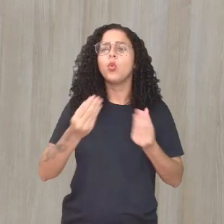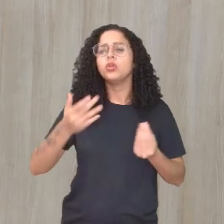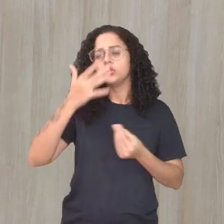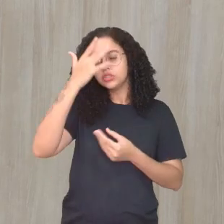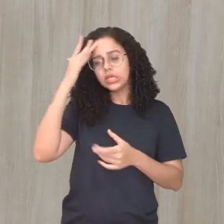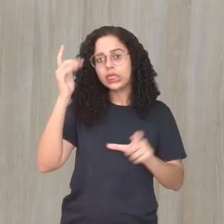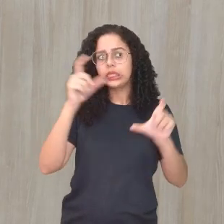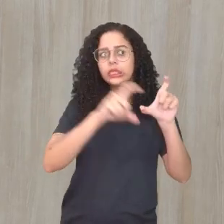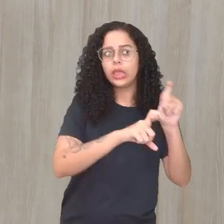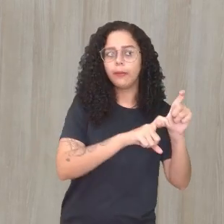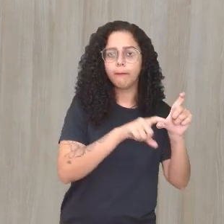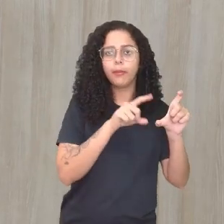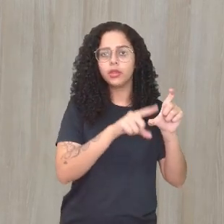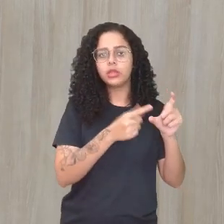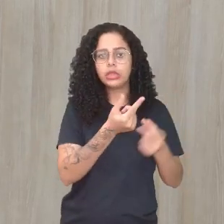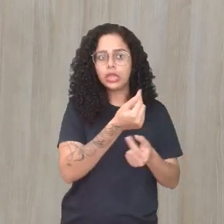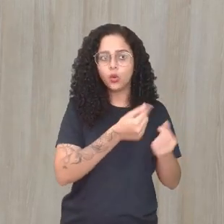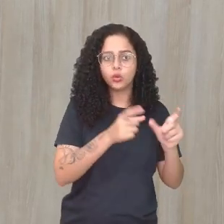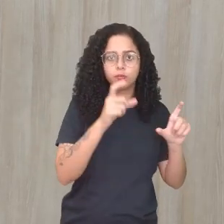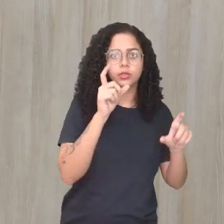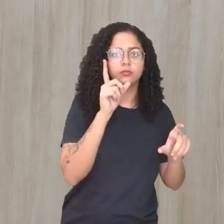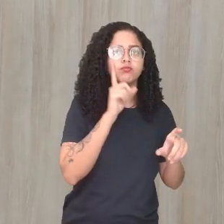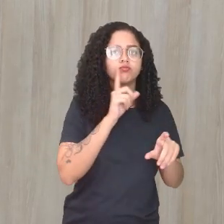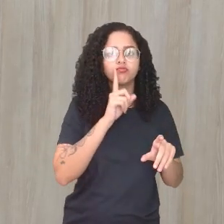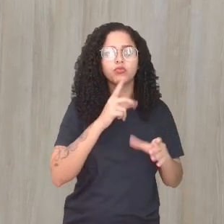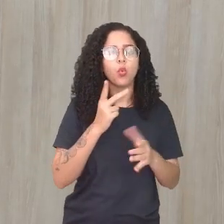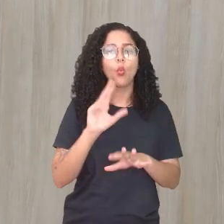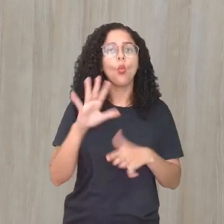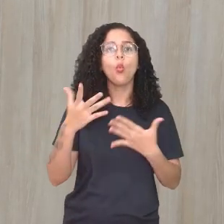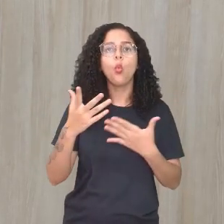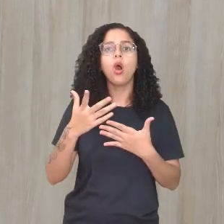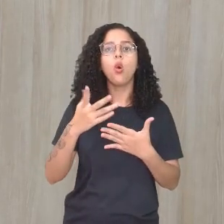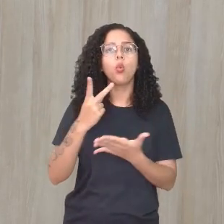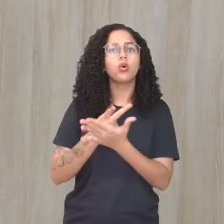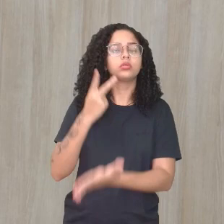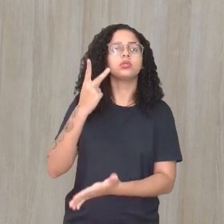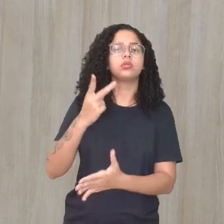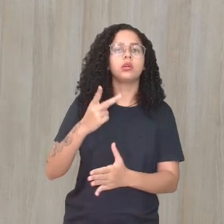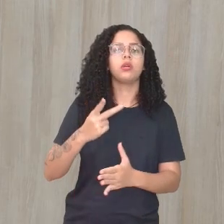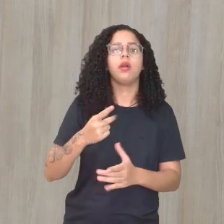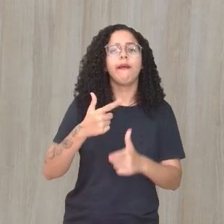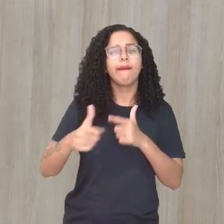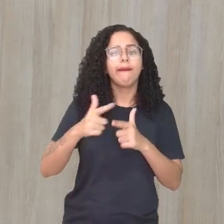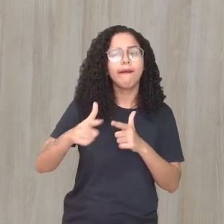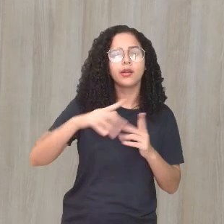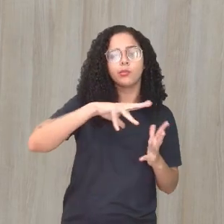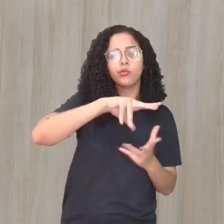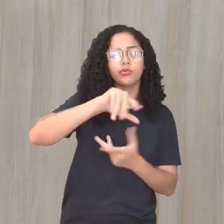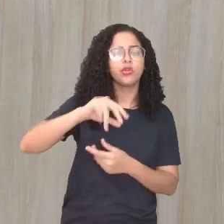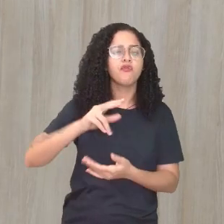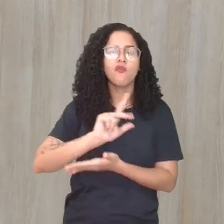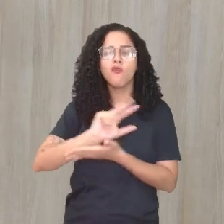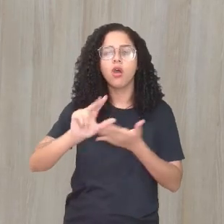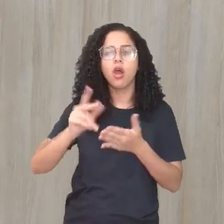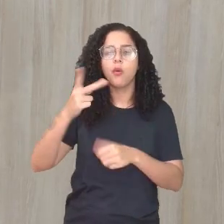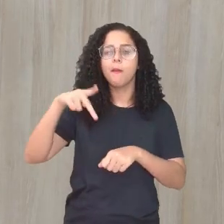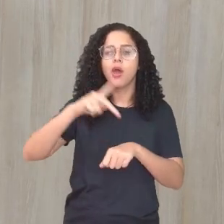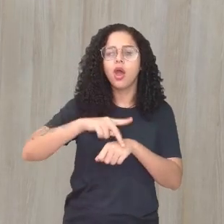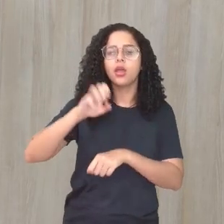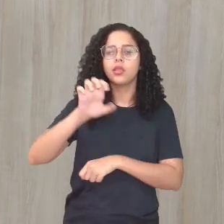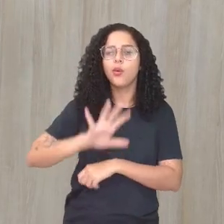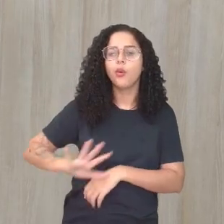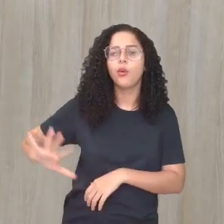da economia dos Estados Unidos, resultado, crise mundial. Crise mundial, crise em vários países da Europa e